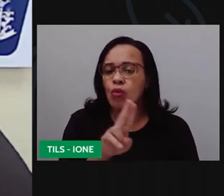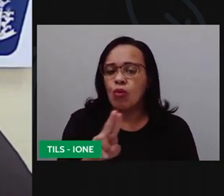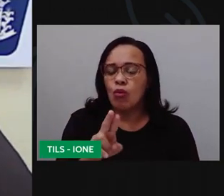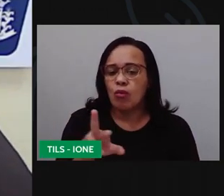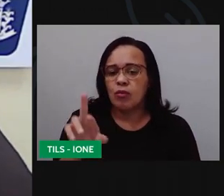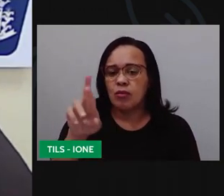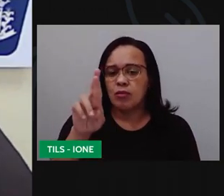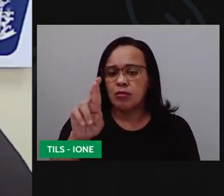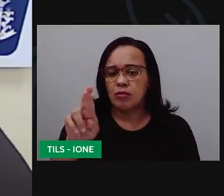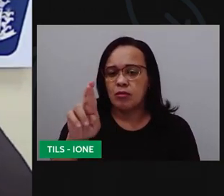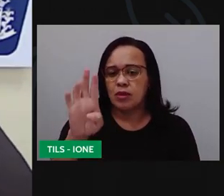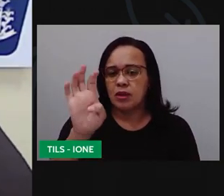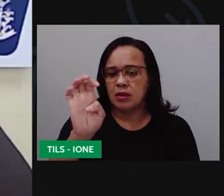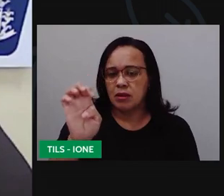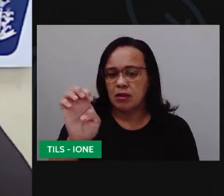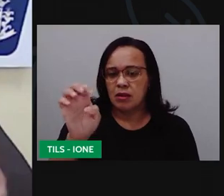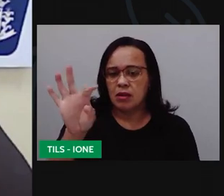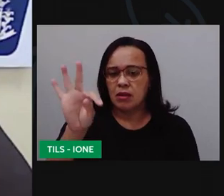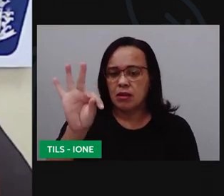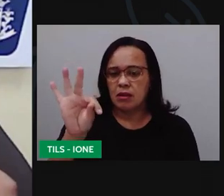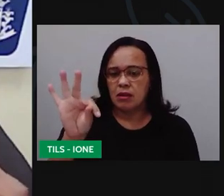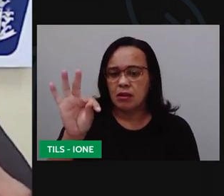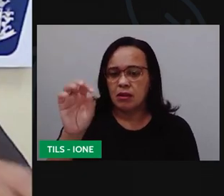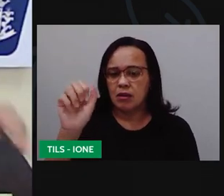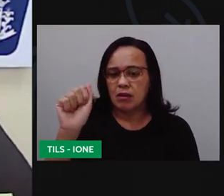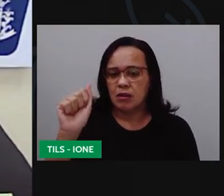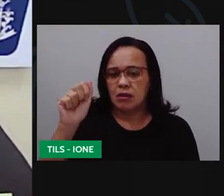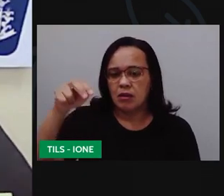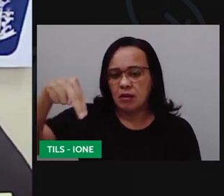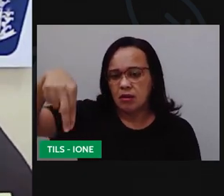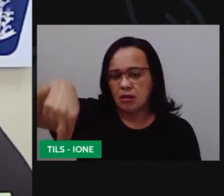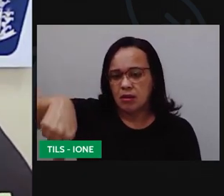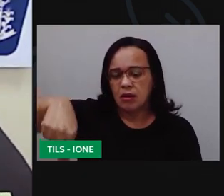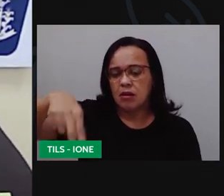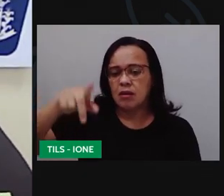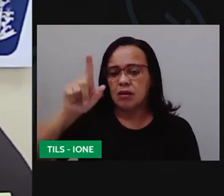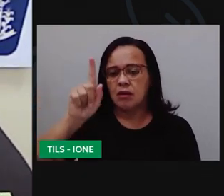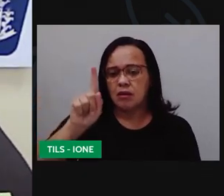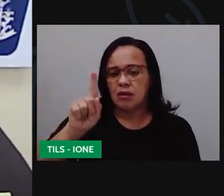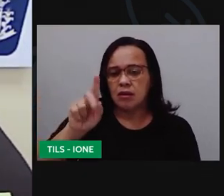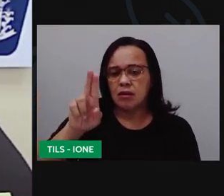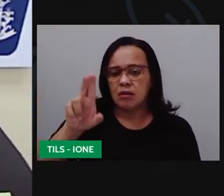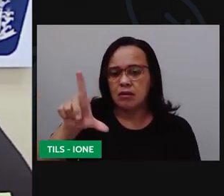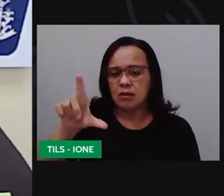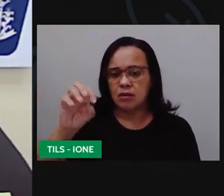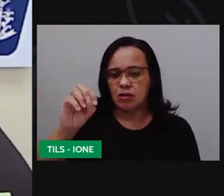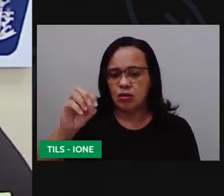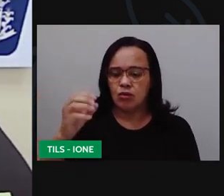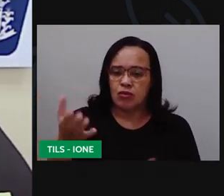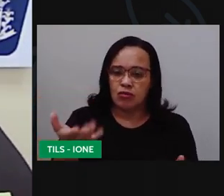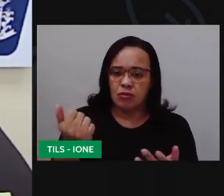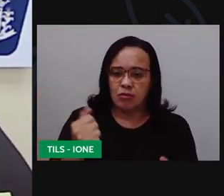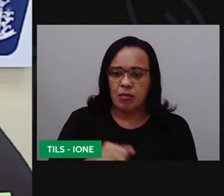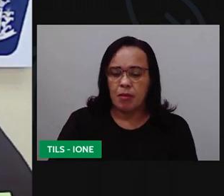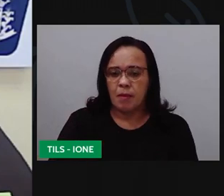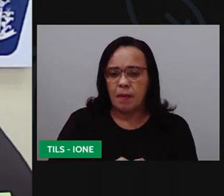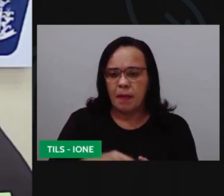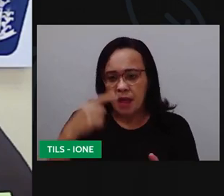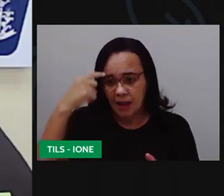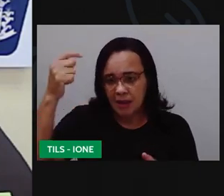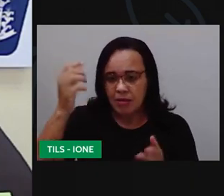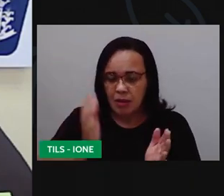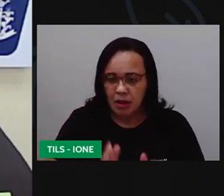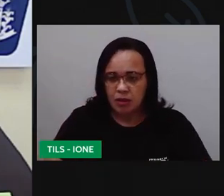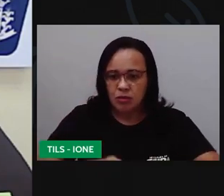porque não tem todos os lados iguais. Então, vamos lá. A Pro falou sobre coluna. Ó, vou